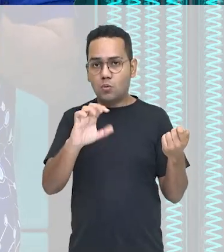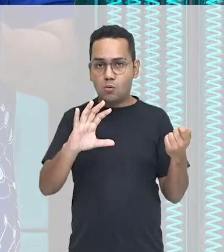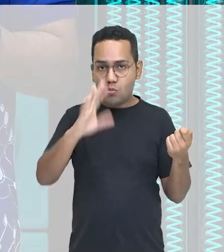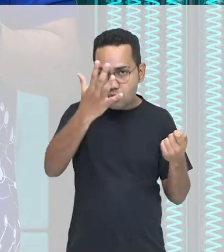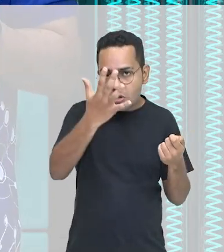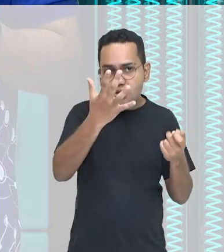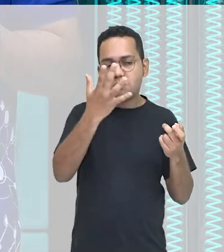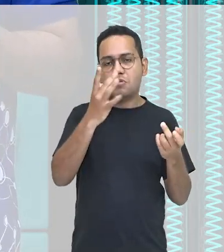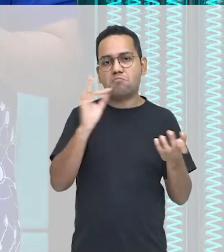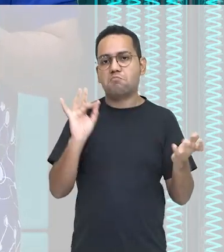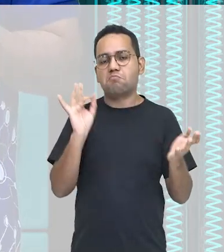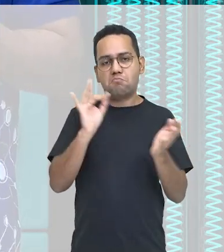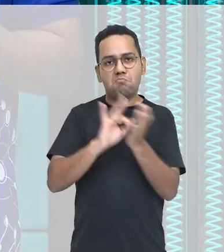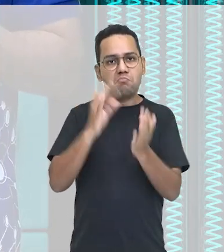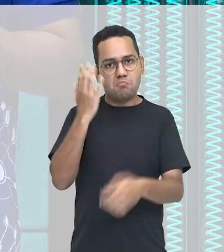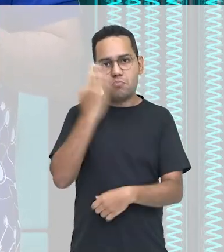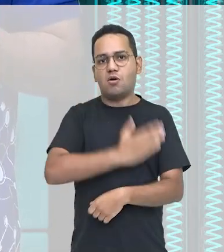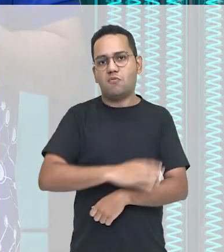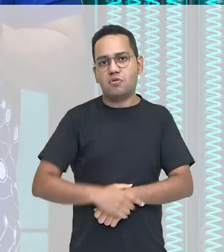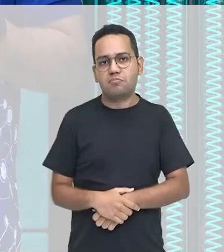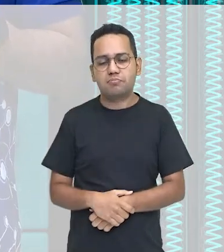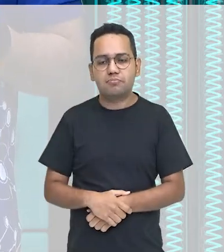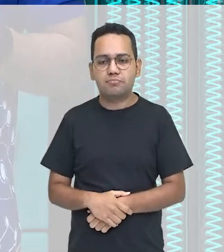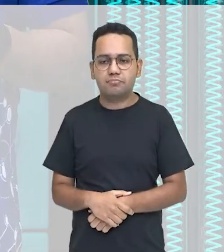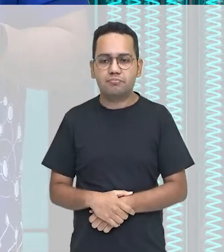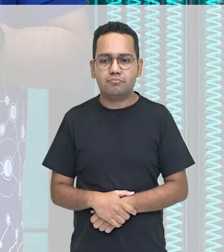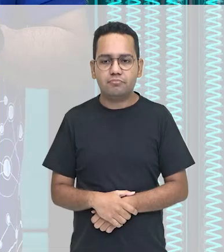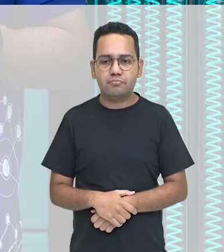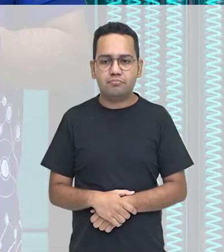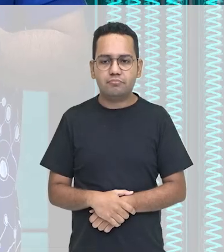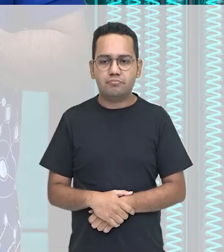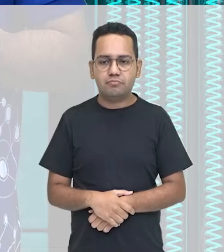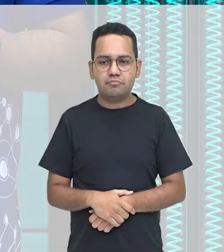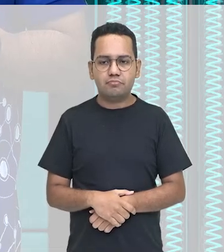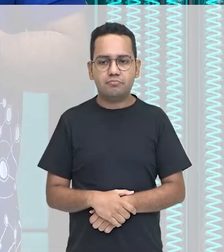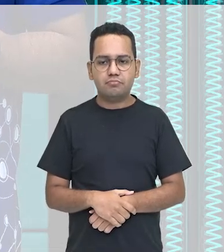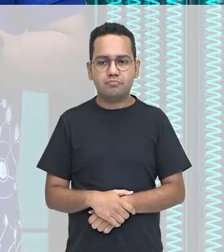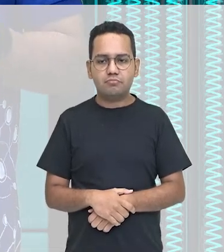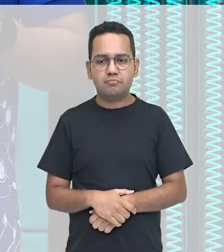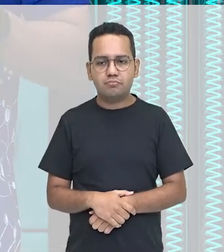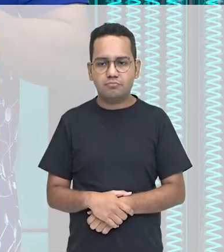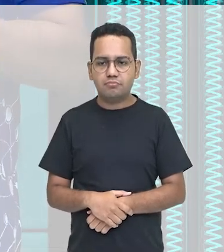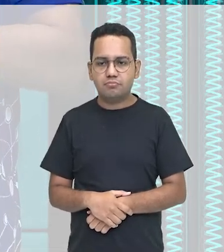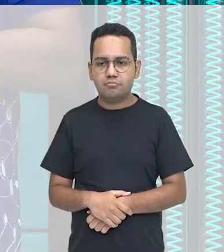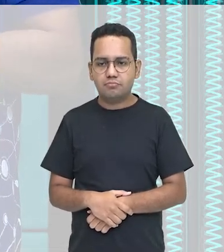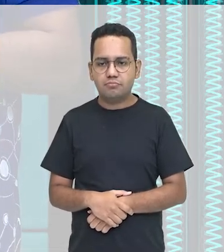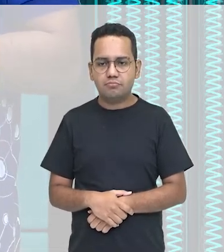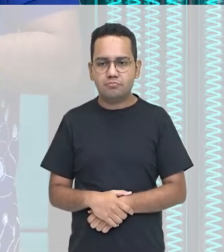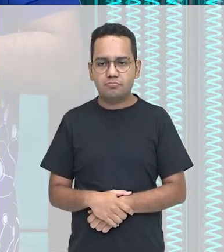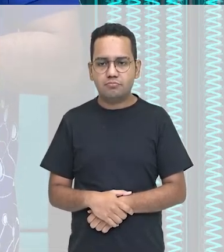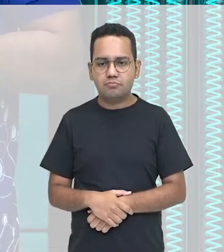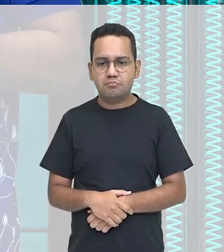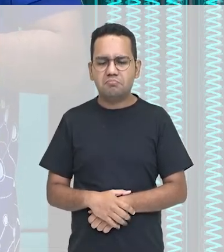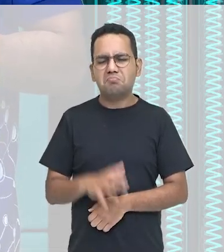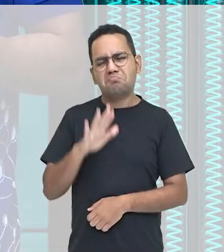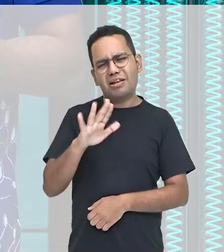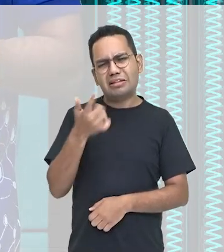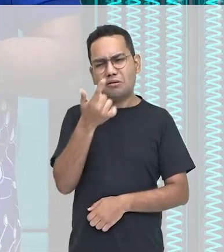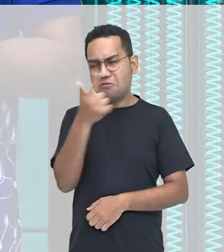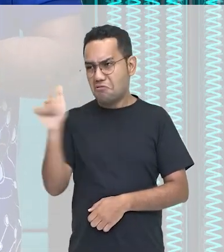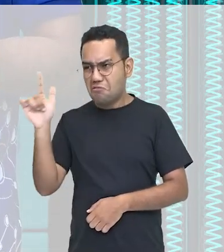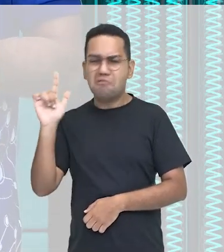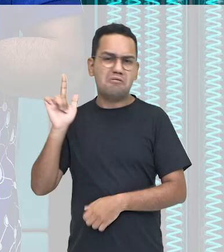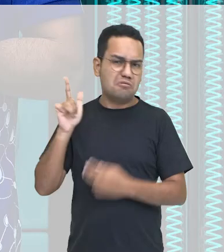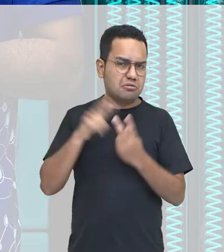Então, repare, eu tenho uma ação possível e um resultado provável, tá? Há outros tipos de orações onde